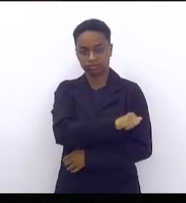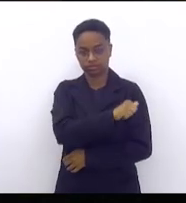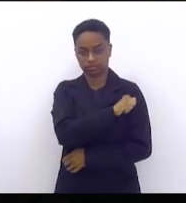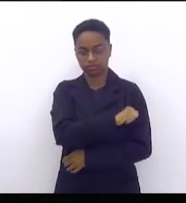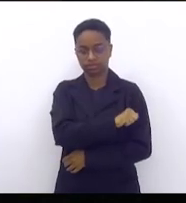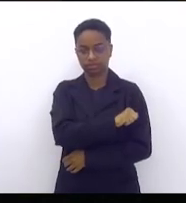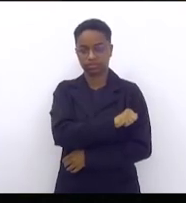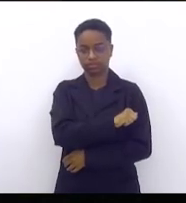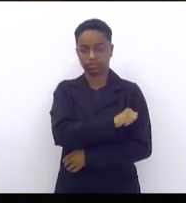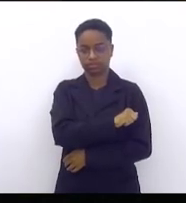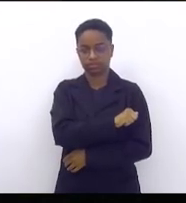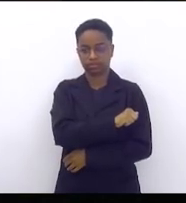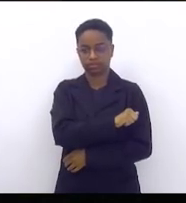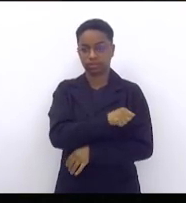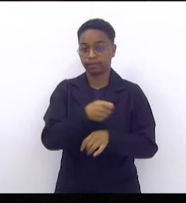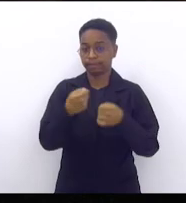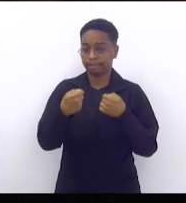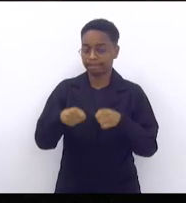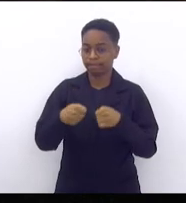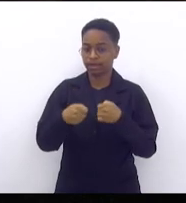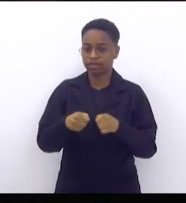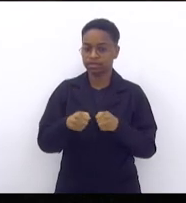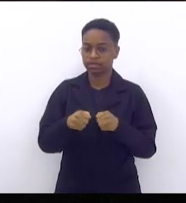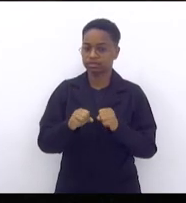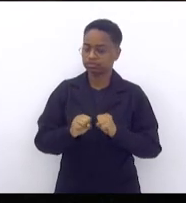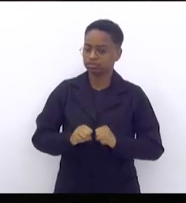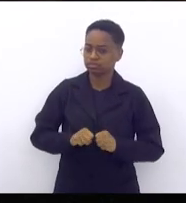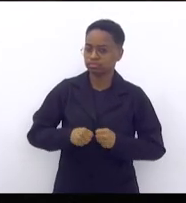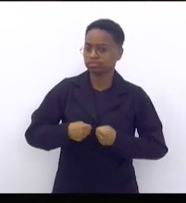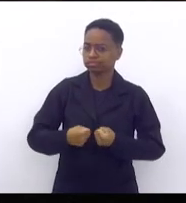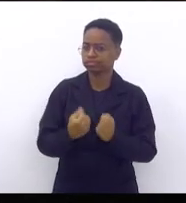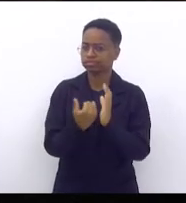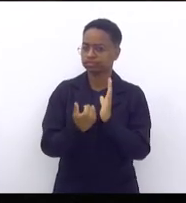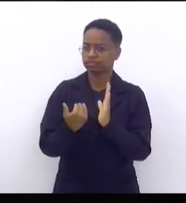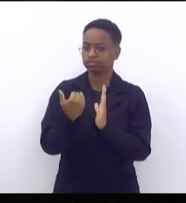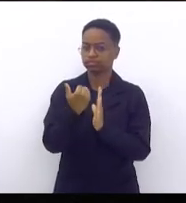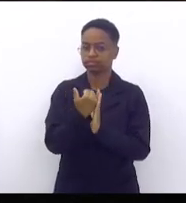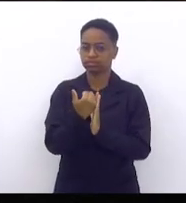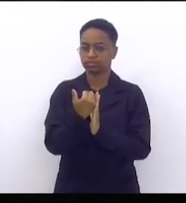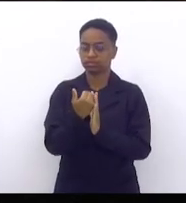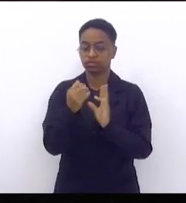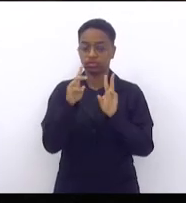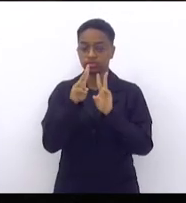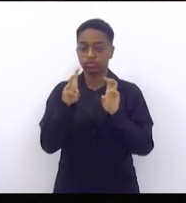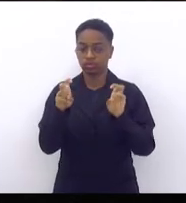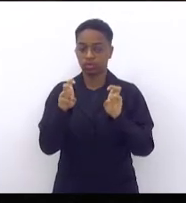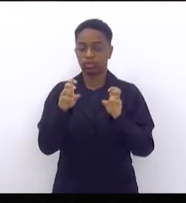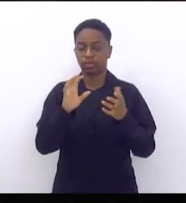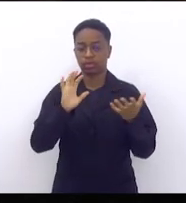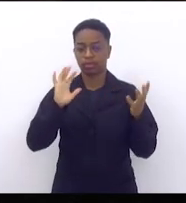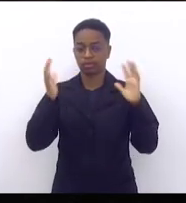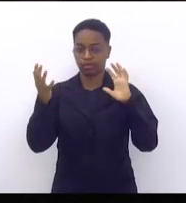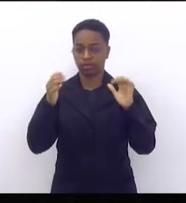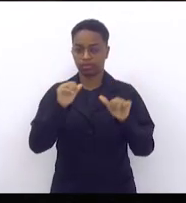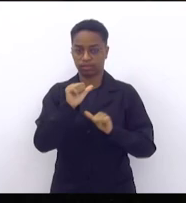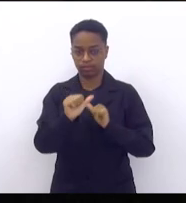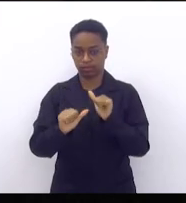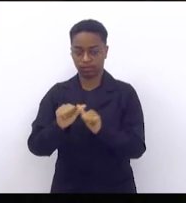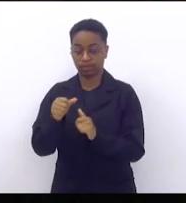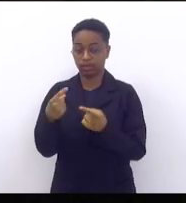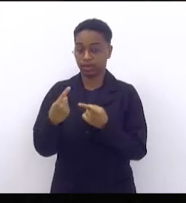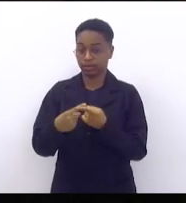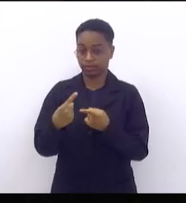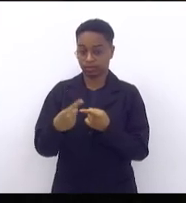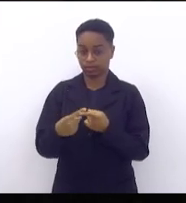se dedicar profundamente às mudanças climáticas, porque os